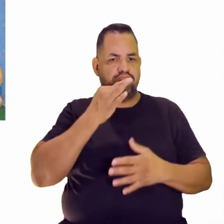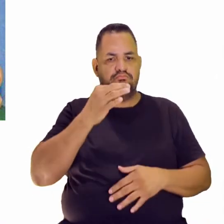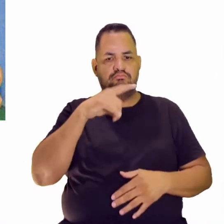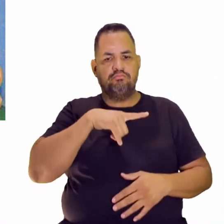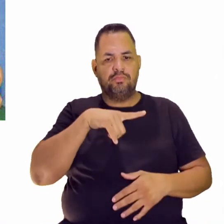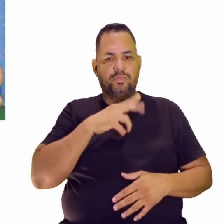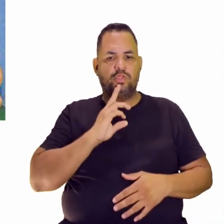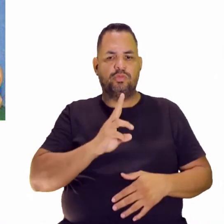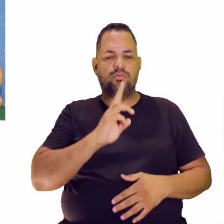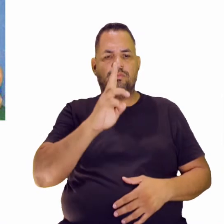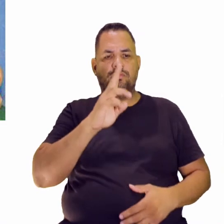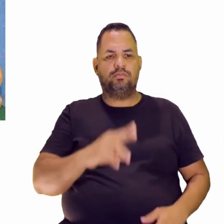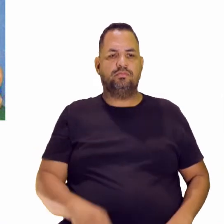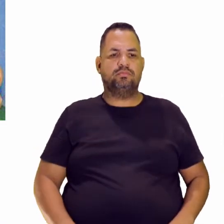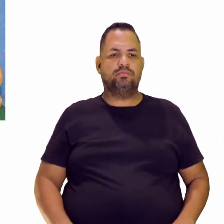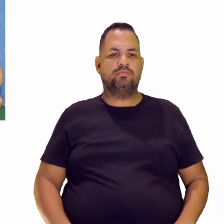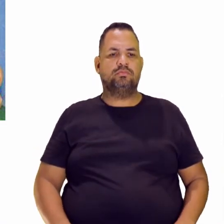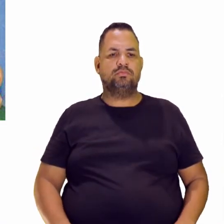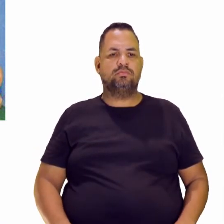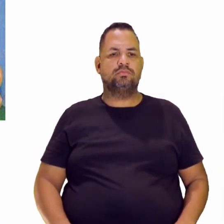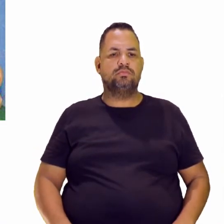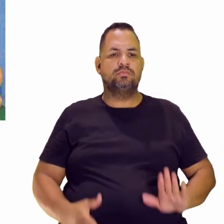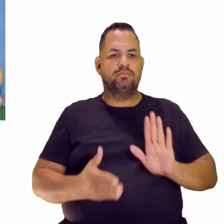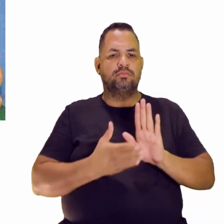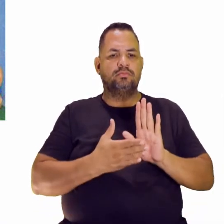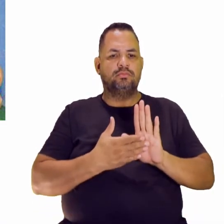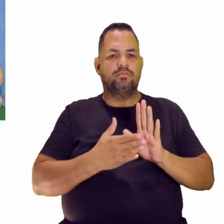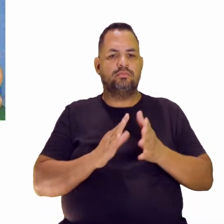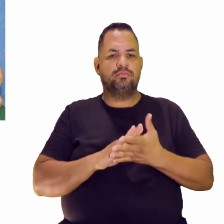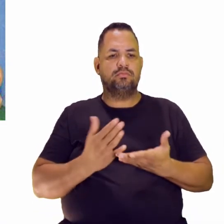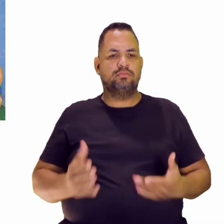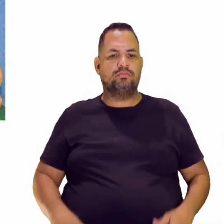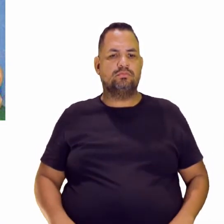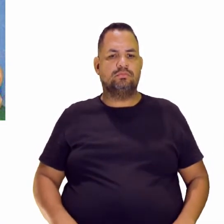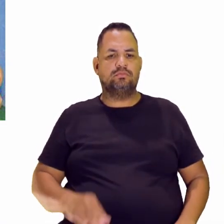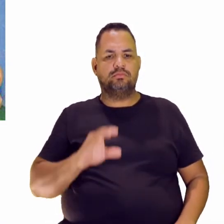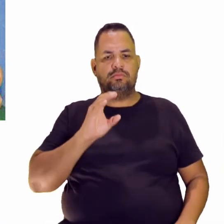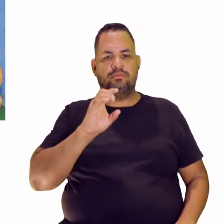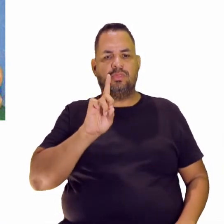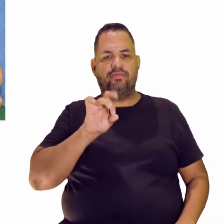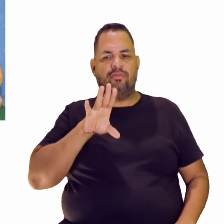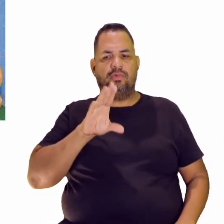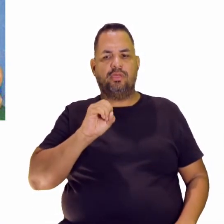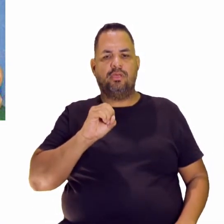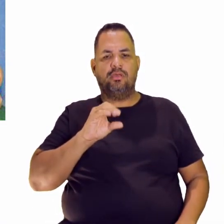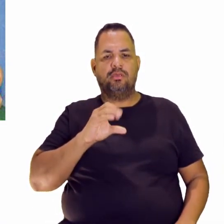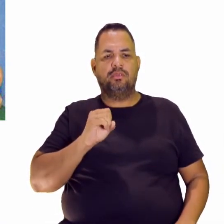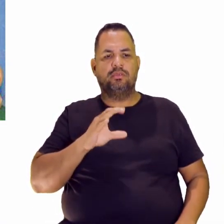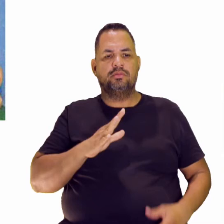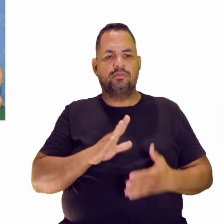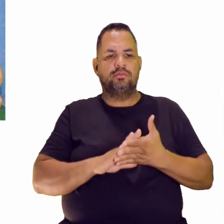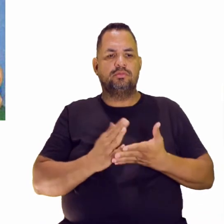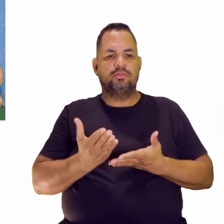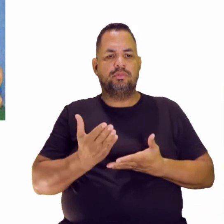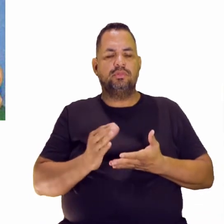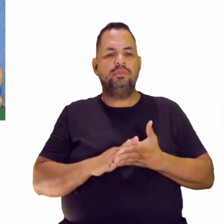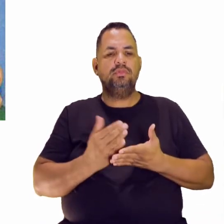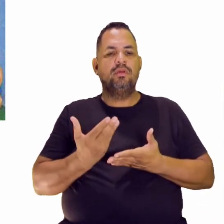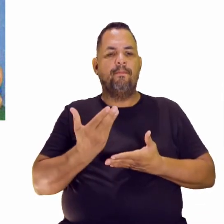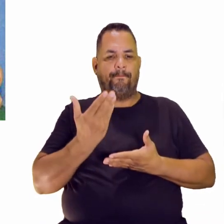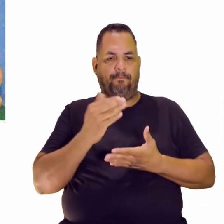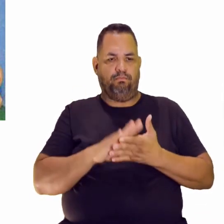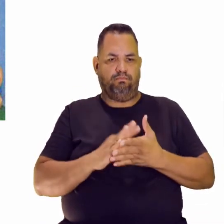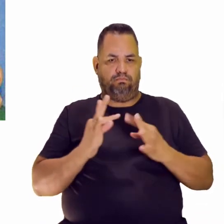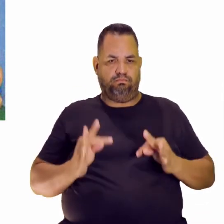né? Então, esse movimento propunha basicamente devorar a cultura e as